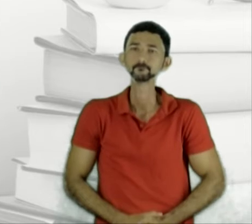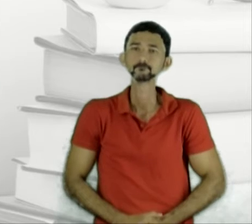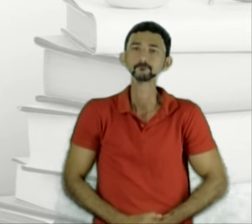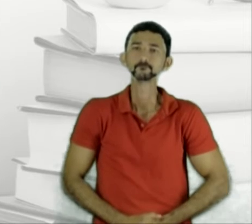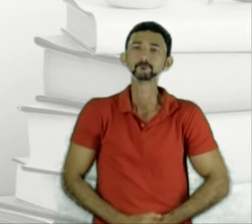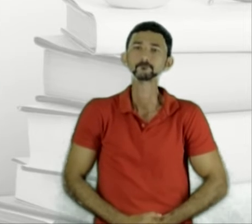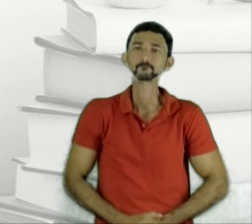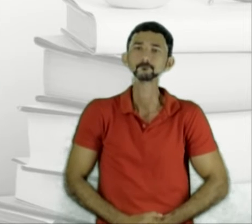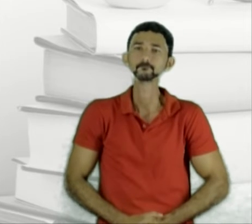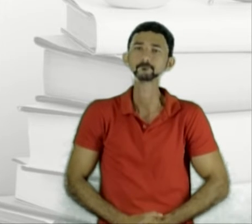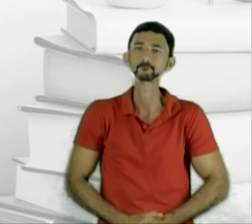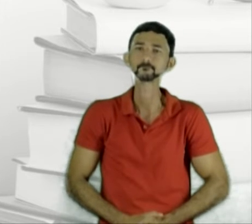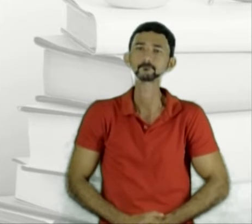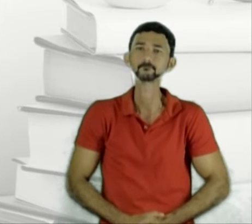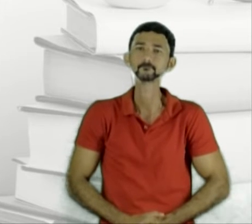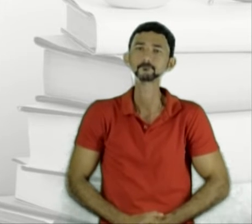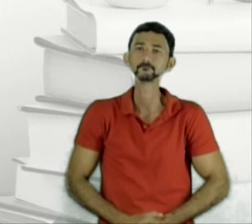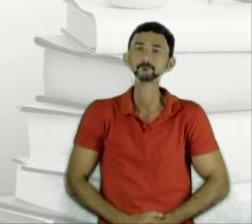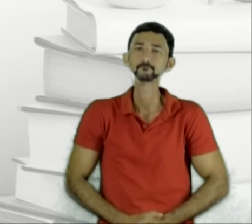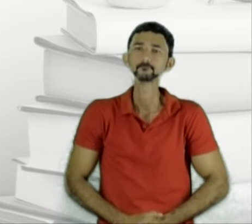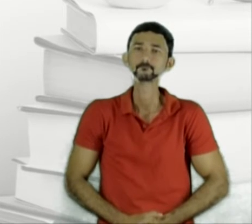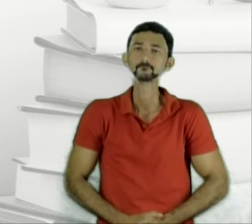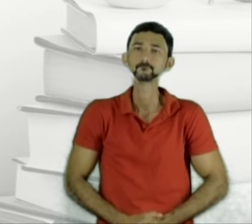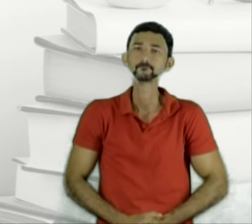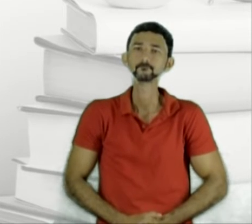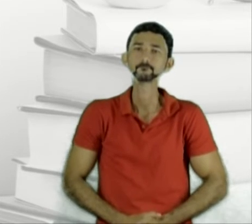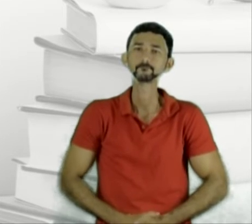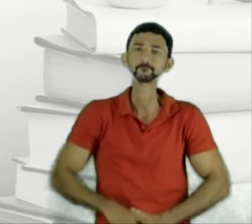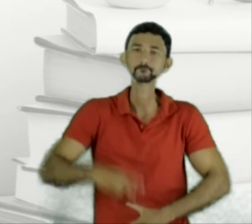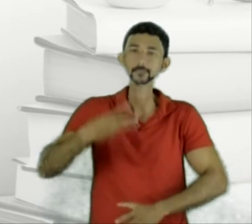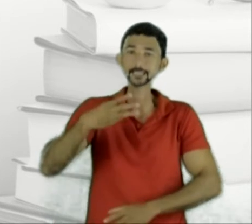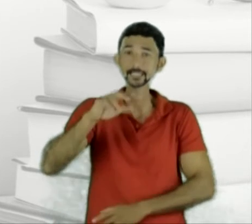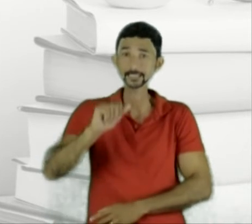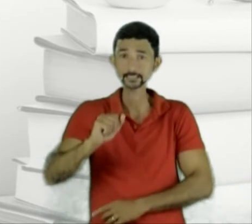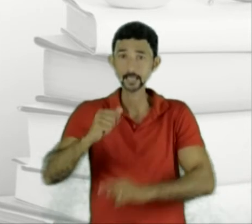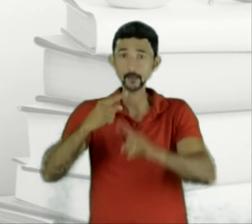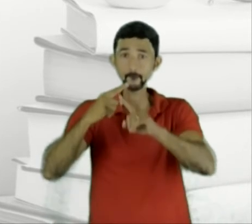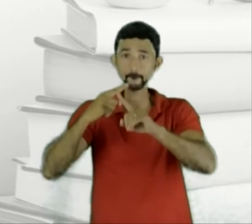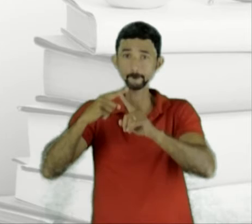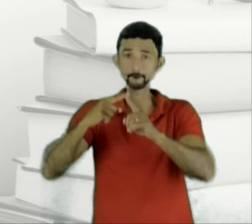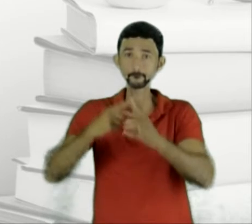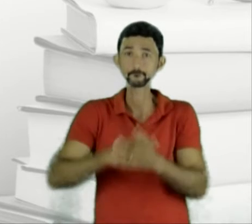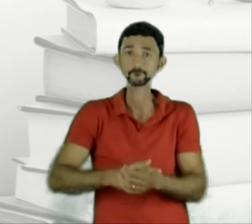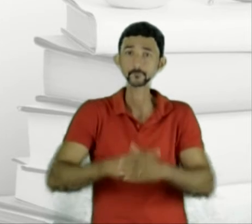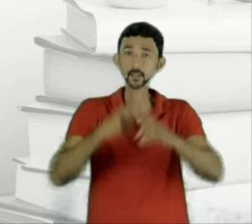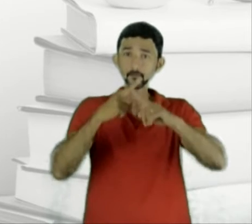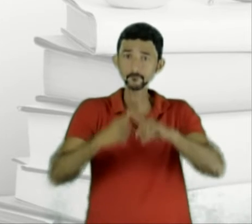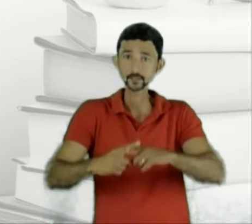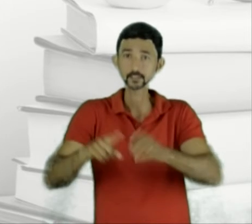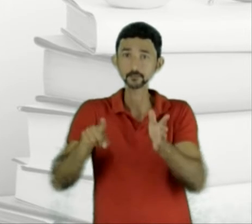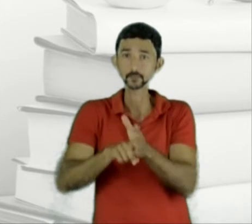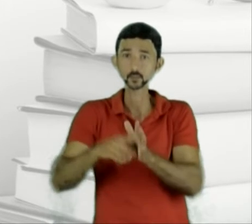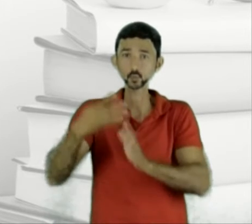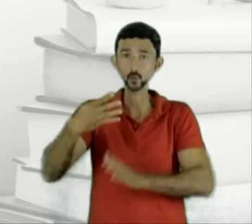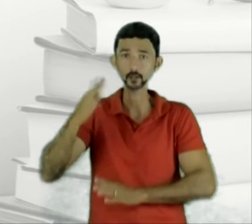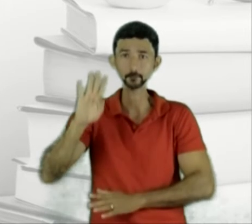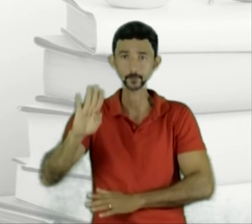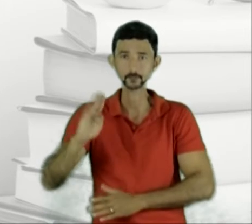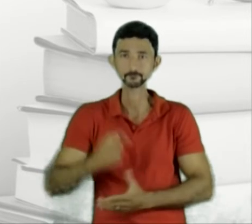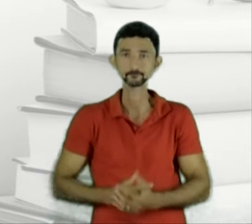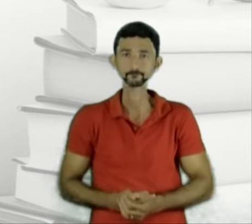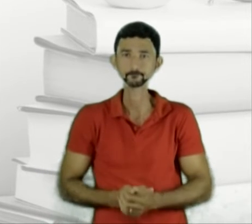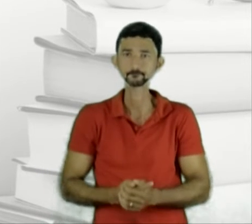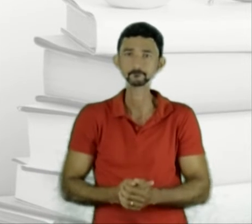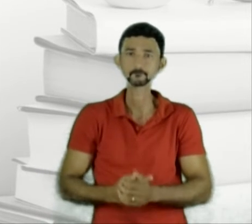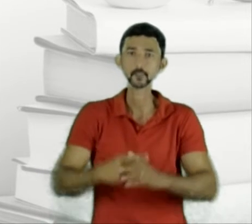exemplos. 3a vezes menos 4b. Vamos multiplicar a parte literal. 3 vezes menos 4. Mais